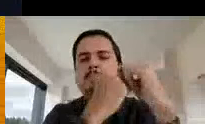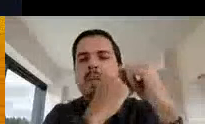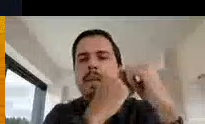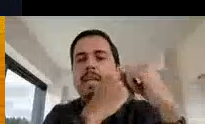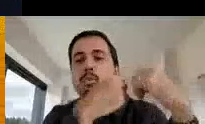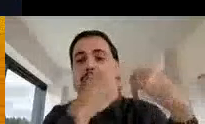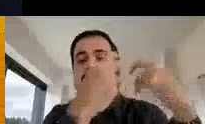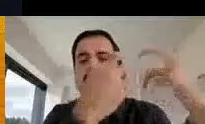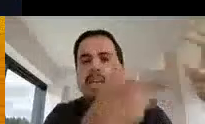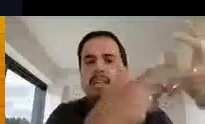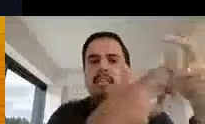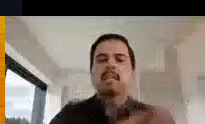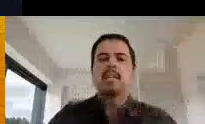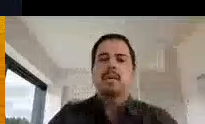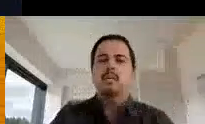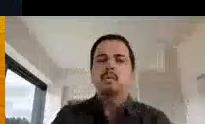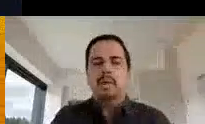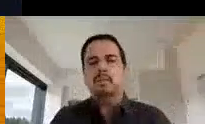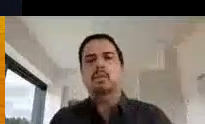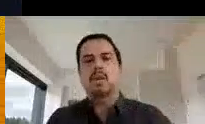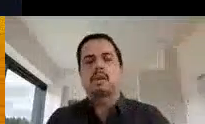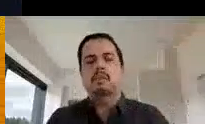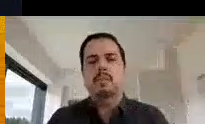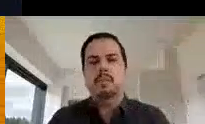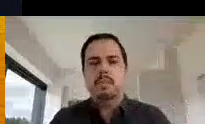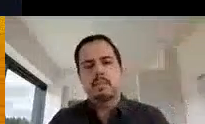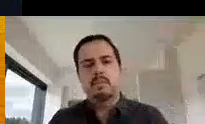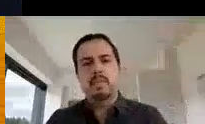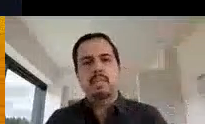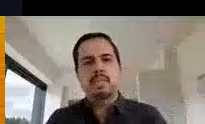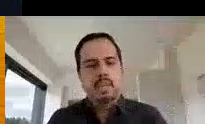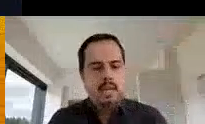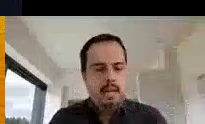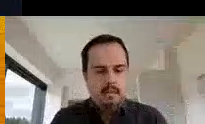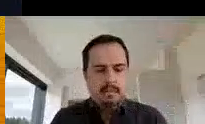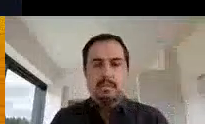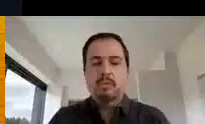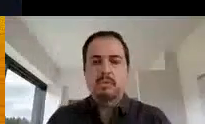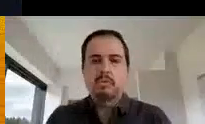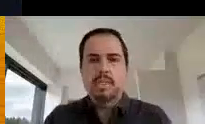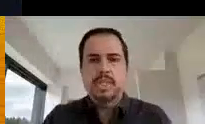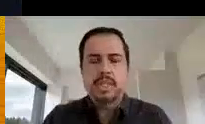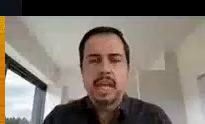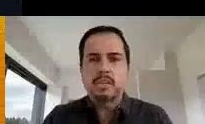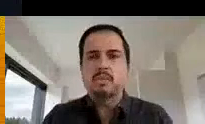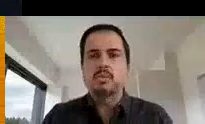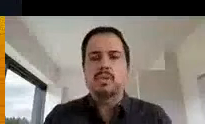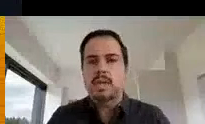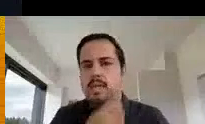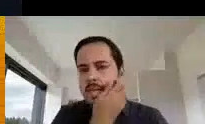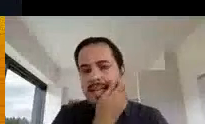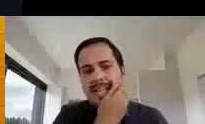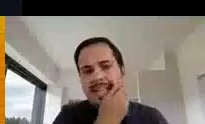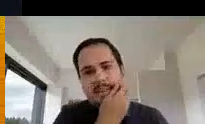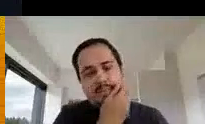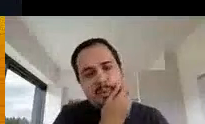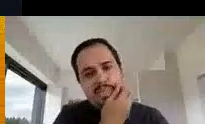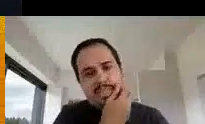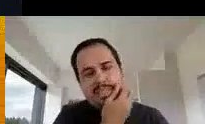customizados, da sua eficiência operacional. Então, assim, quem conseguir entregar um sanduíche em 10 minutos,